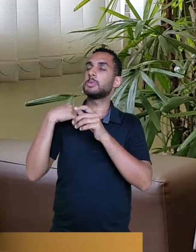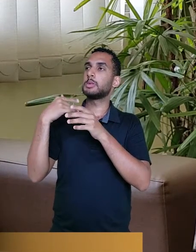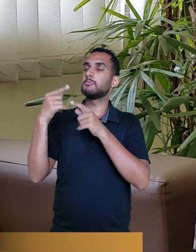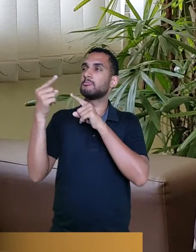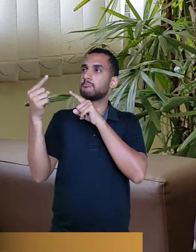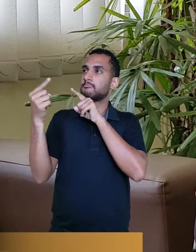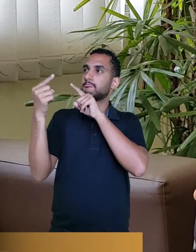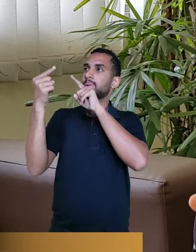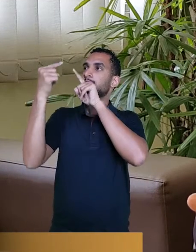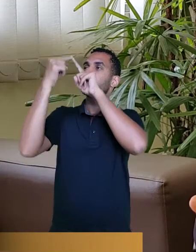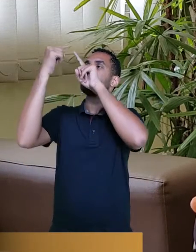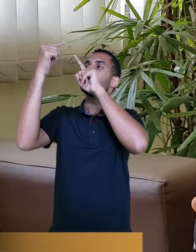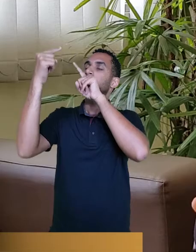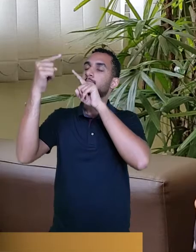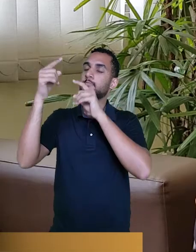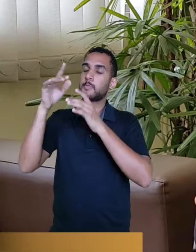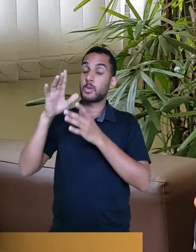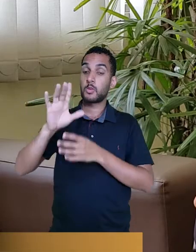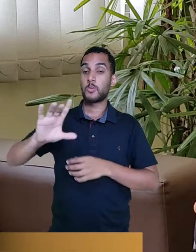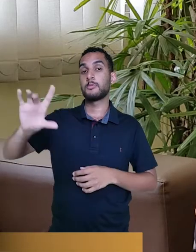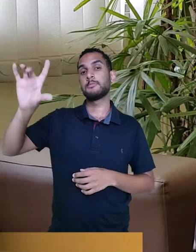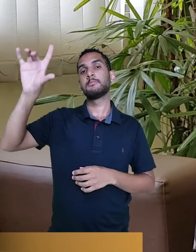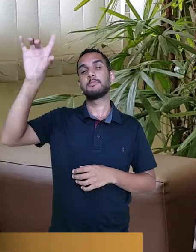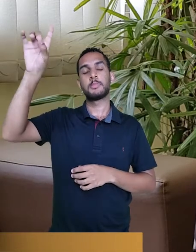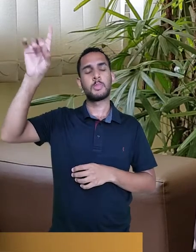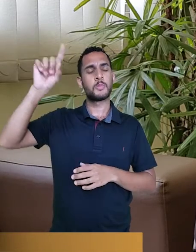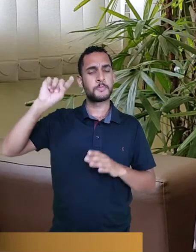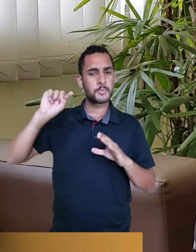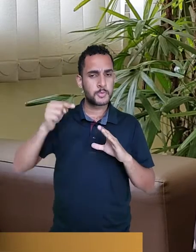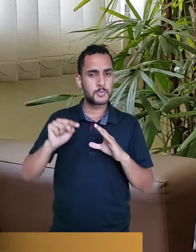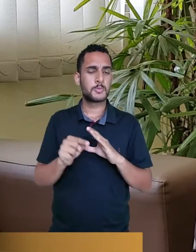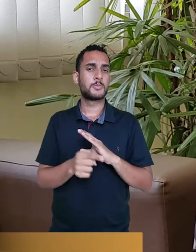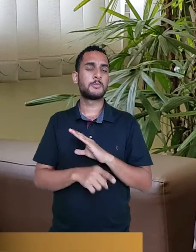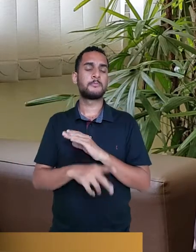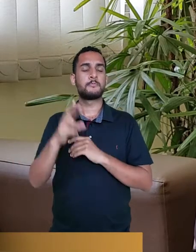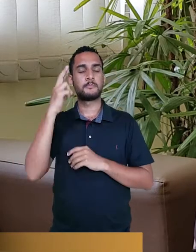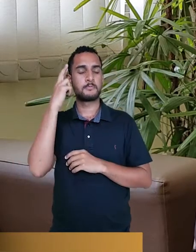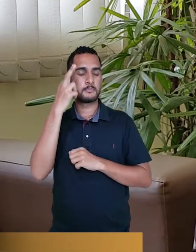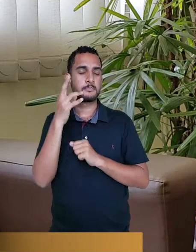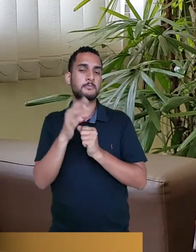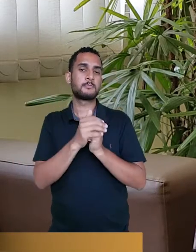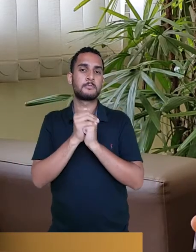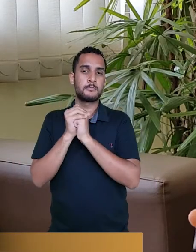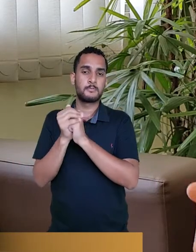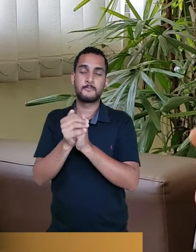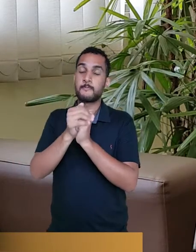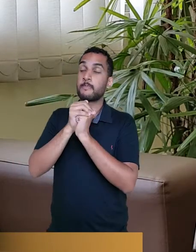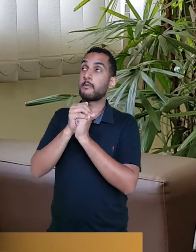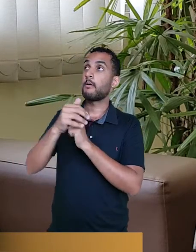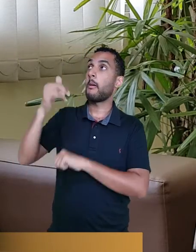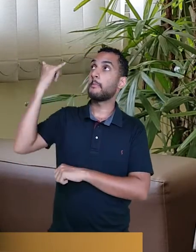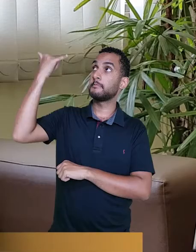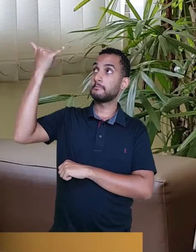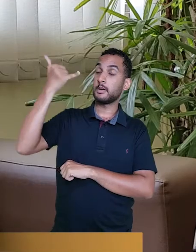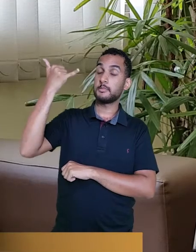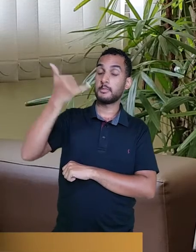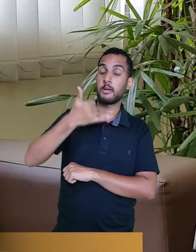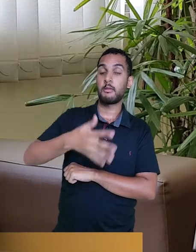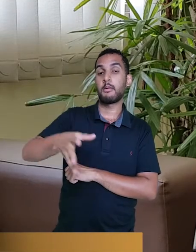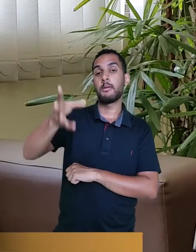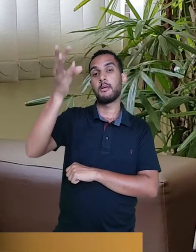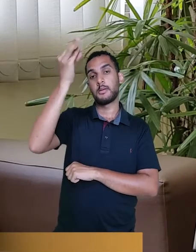intenso com Deus. Na oração, na meditação, na reflexão, na escuta